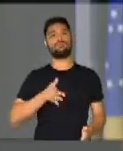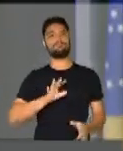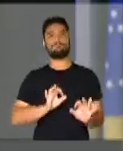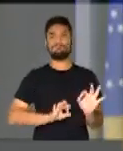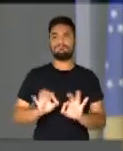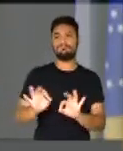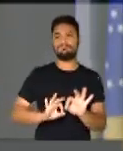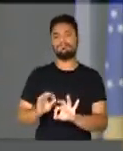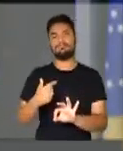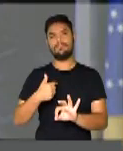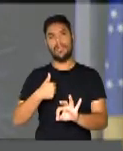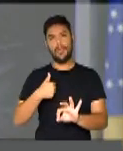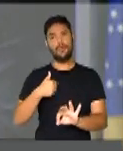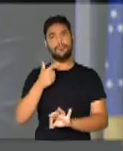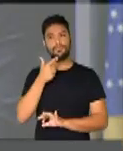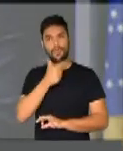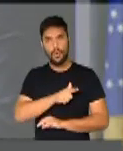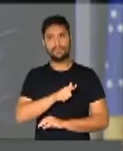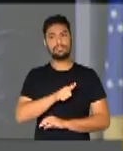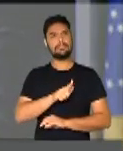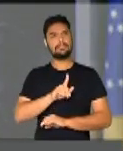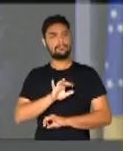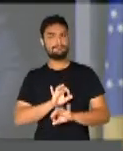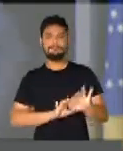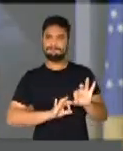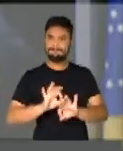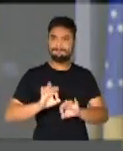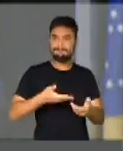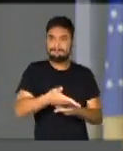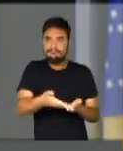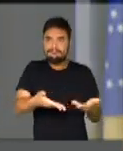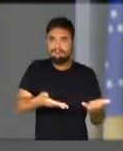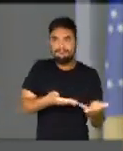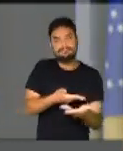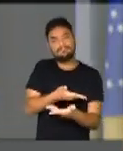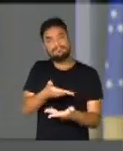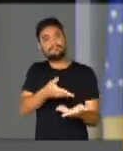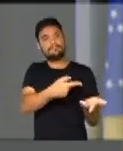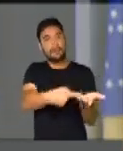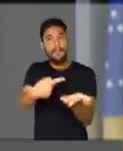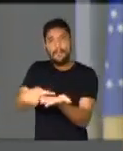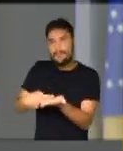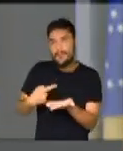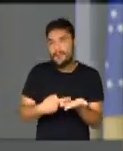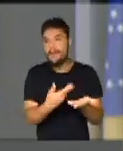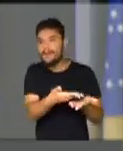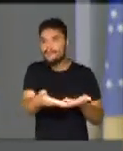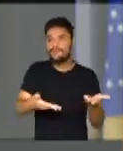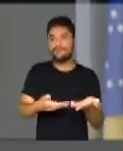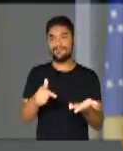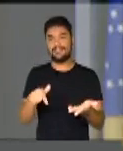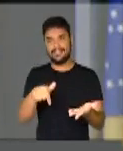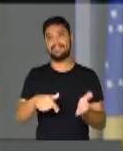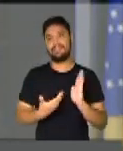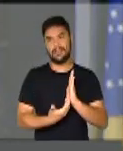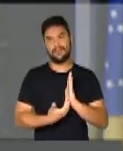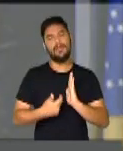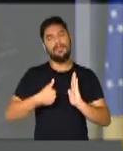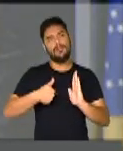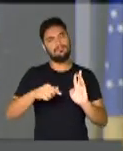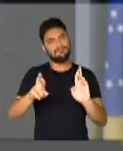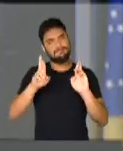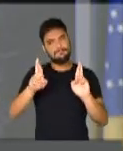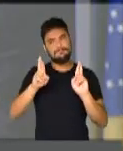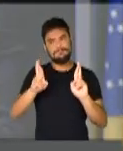sabem que eu adotei também um tom conciliador, de forma equilibrada e serena. Eu confio